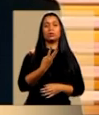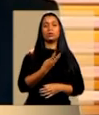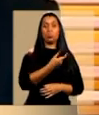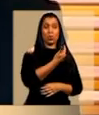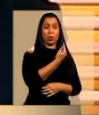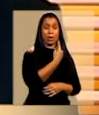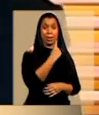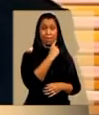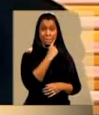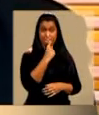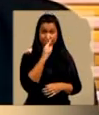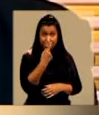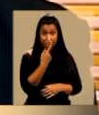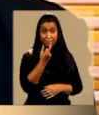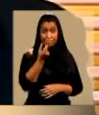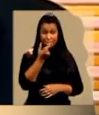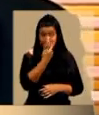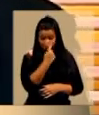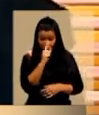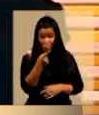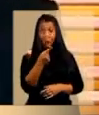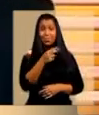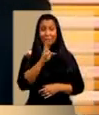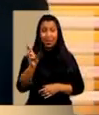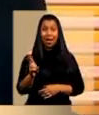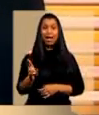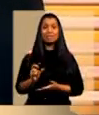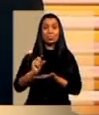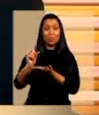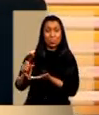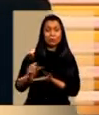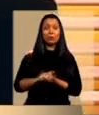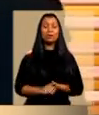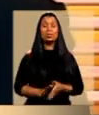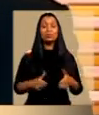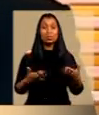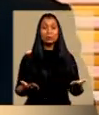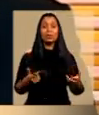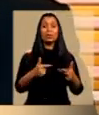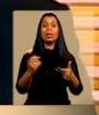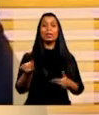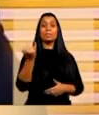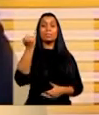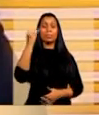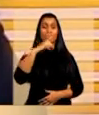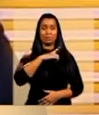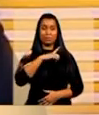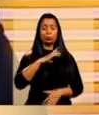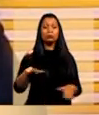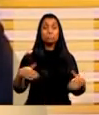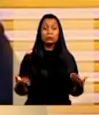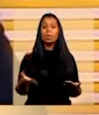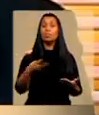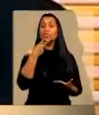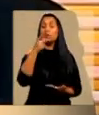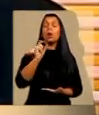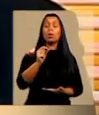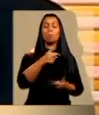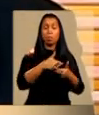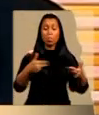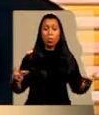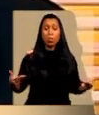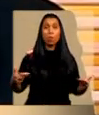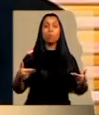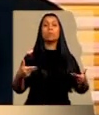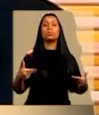reais, R$1.000 eu vou tentar investir. Ou que seja 1.000, que seja 800. Então é muito importante. E eu queria só deixar um